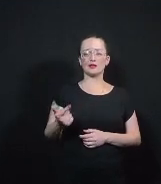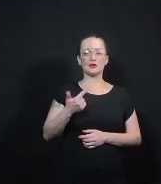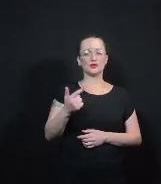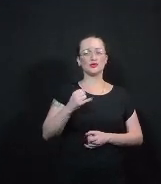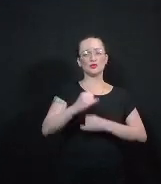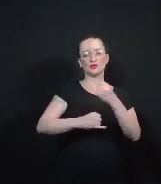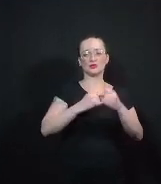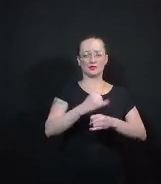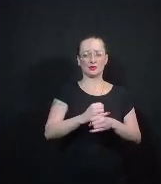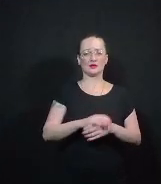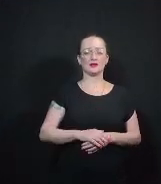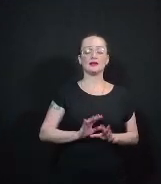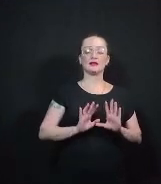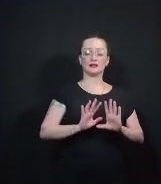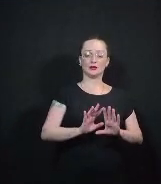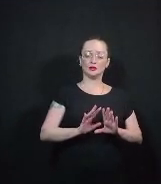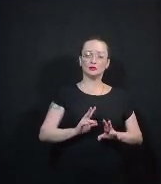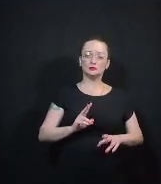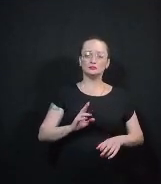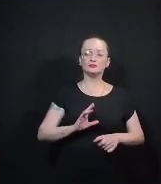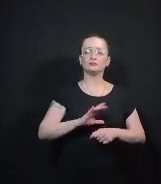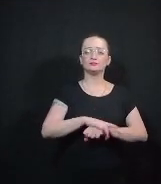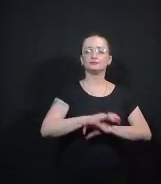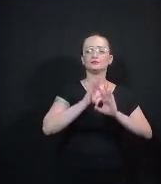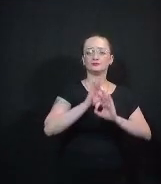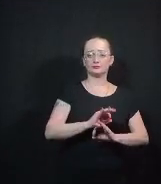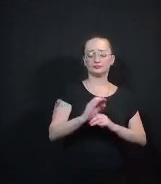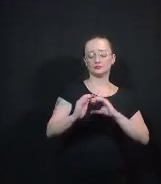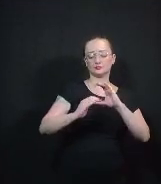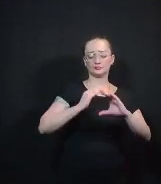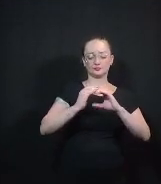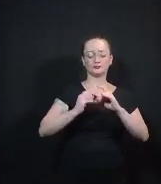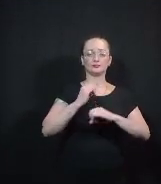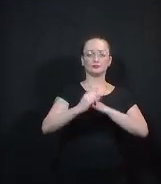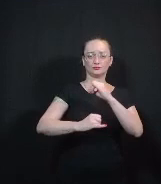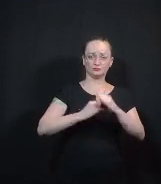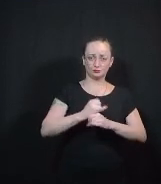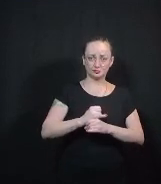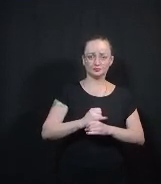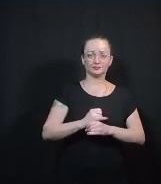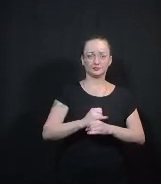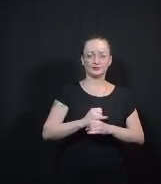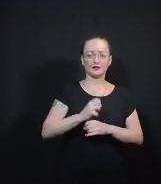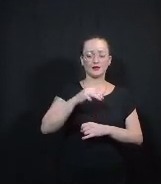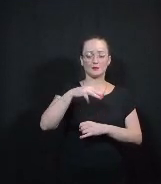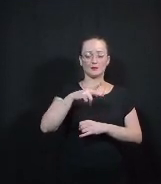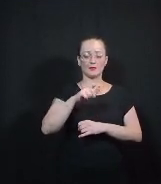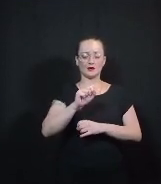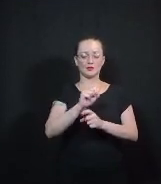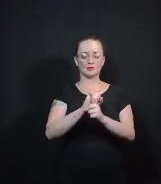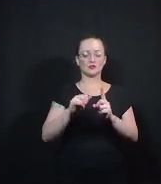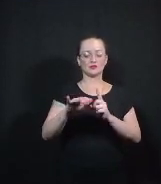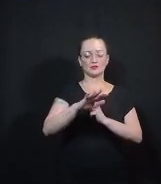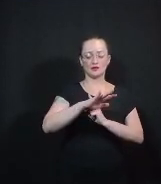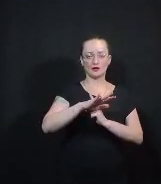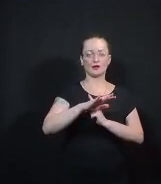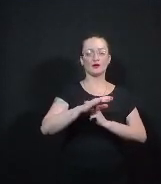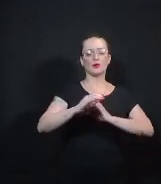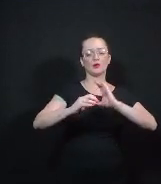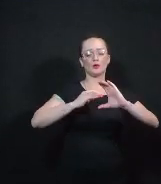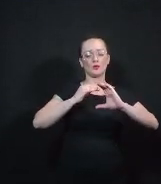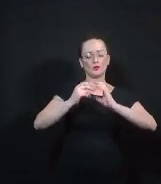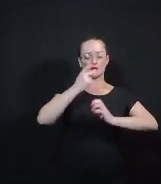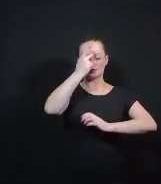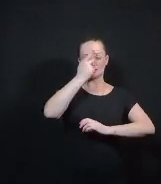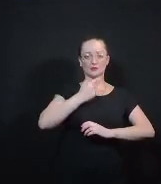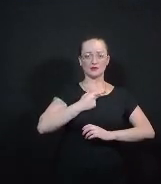Então, seguramente, a comunicação digital, mídias sociais, comunicação